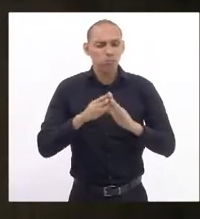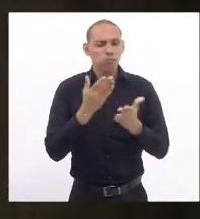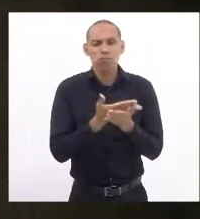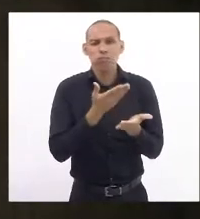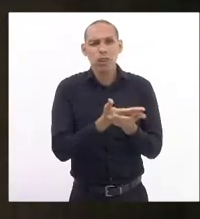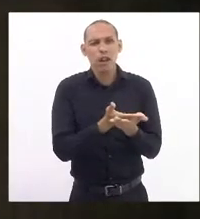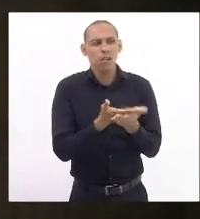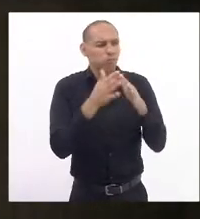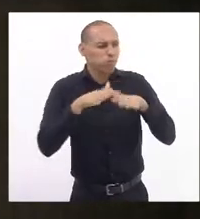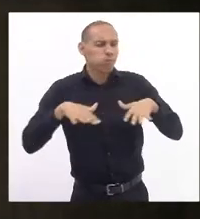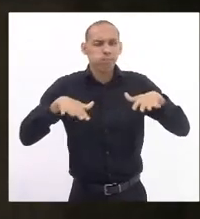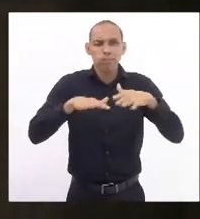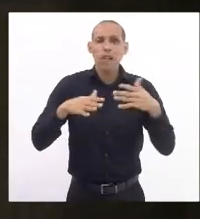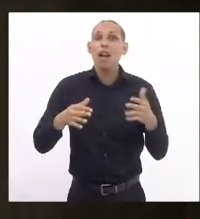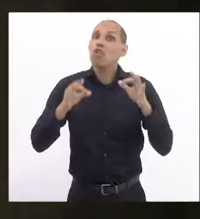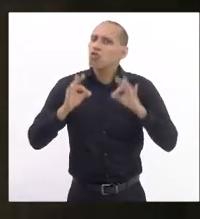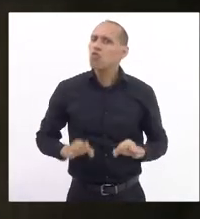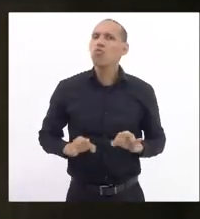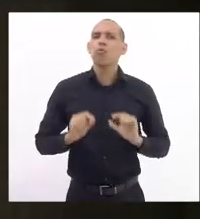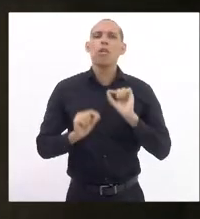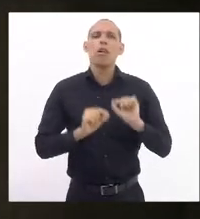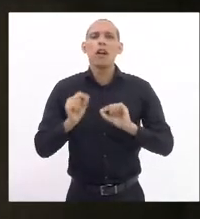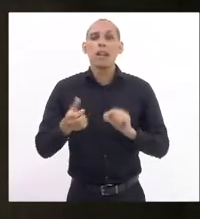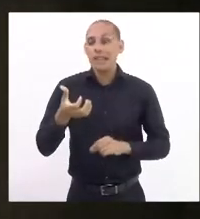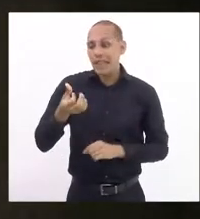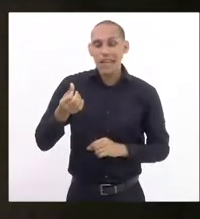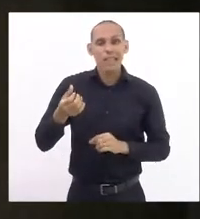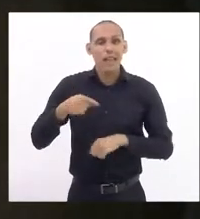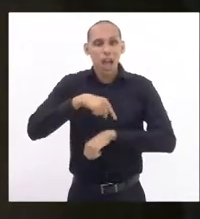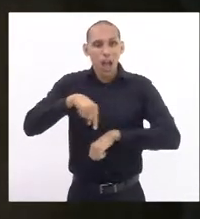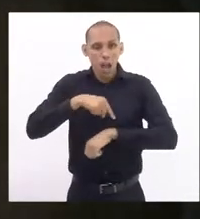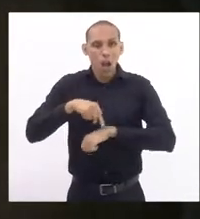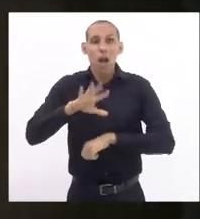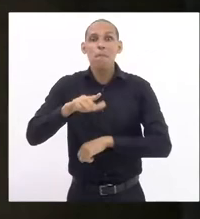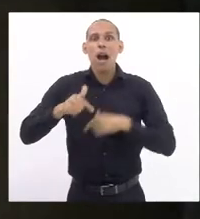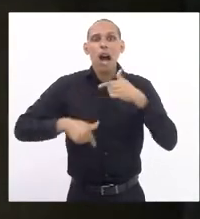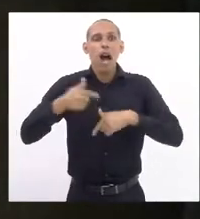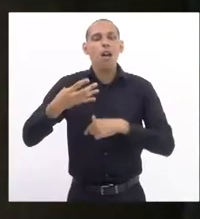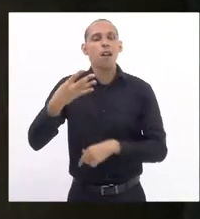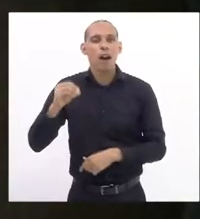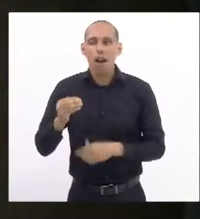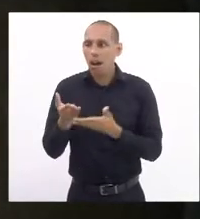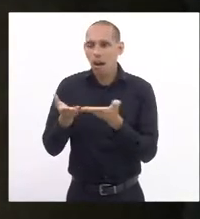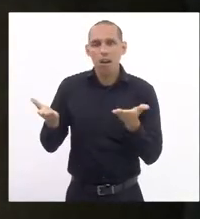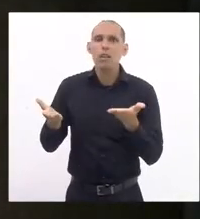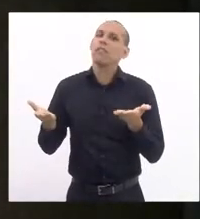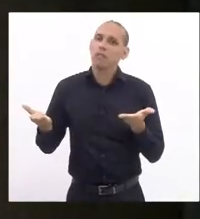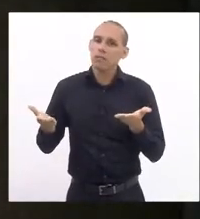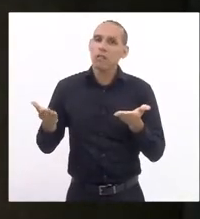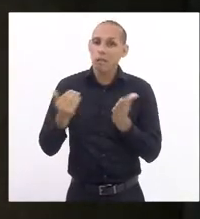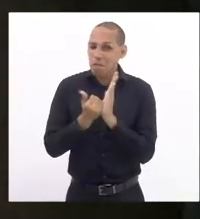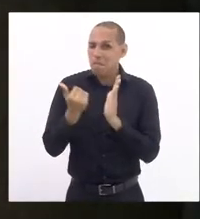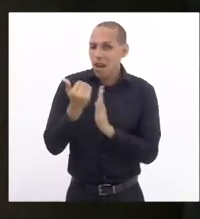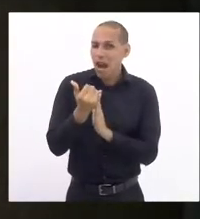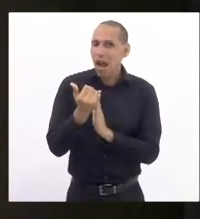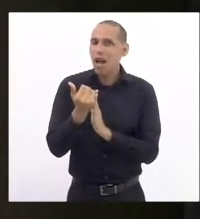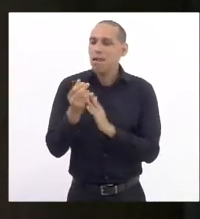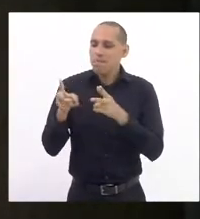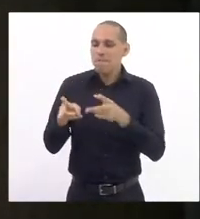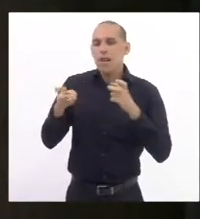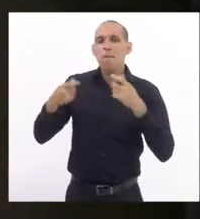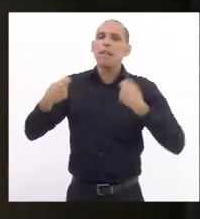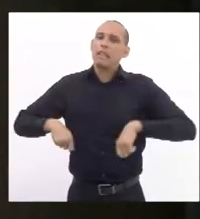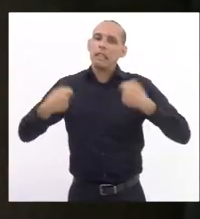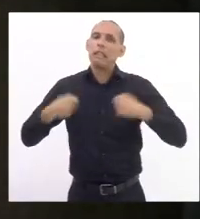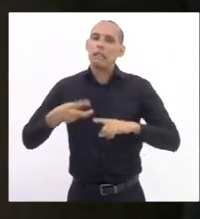é justo que se ele tem 16 horas de vínculo e trabalha 40, essa carga horária a mais seja reconhecida.